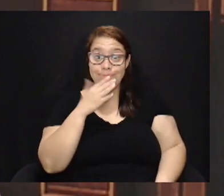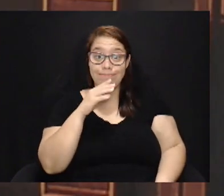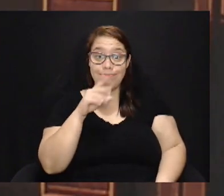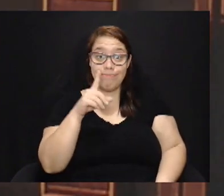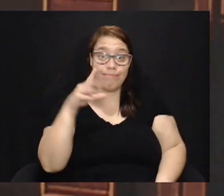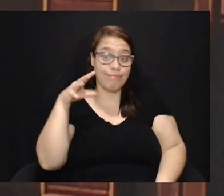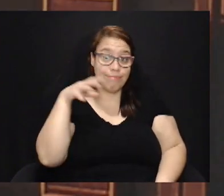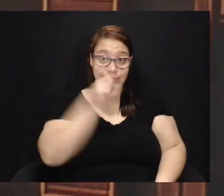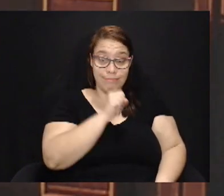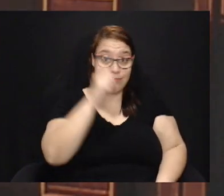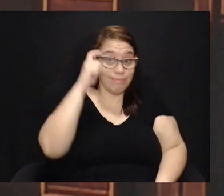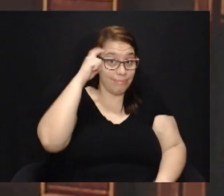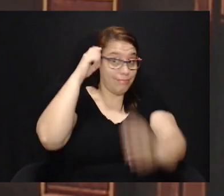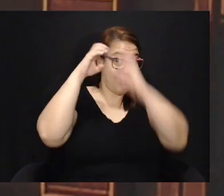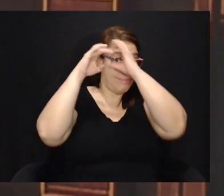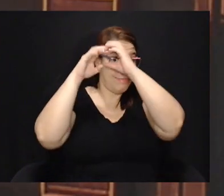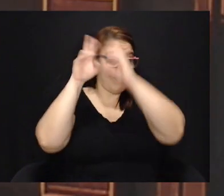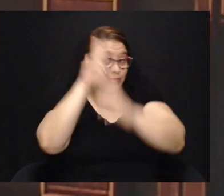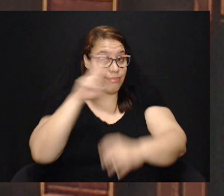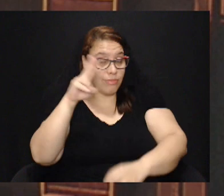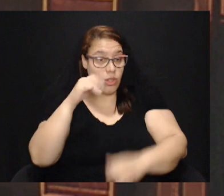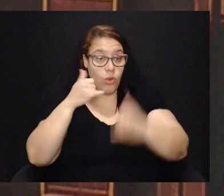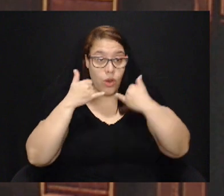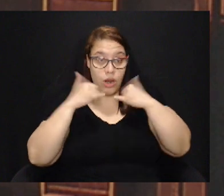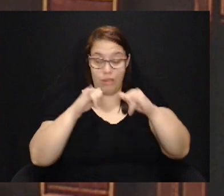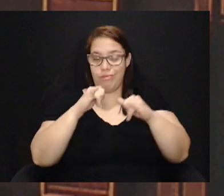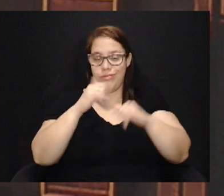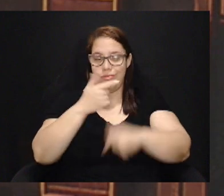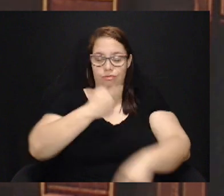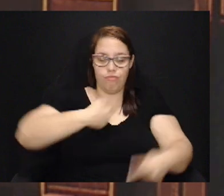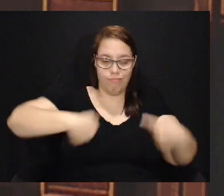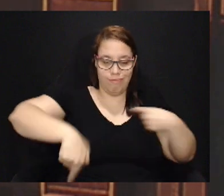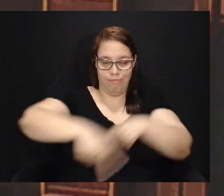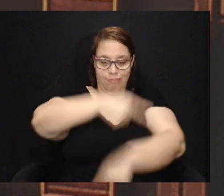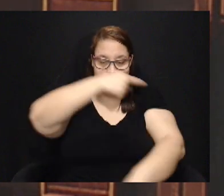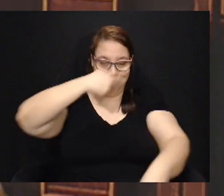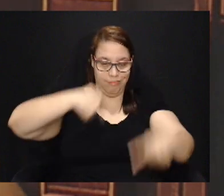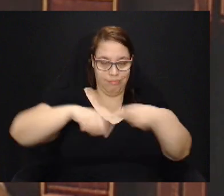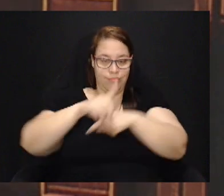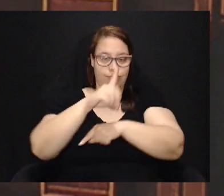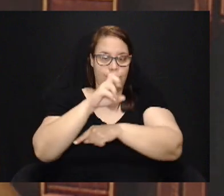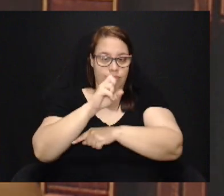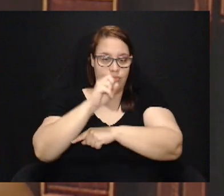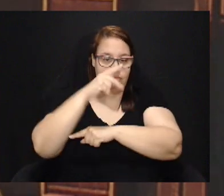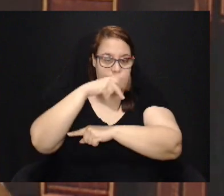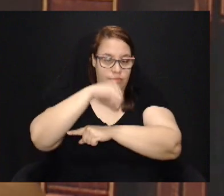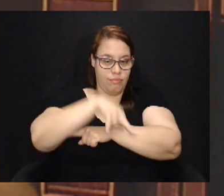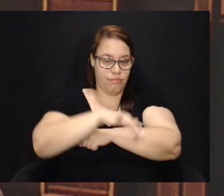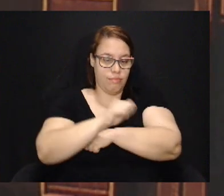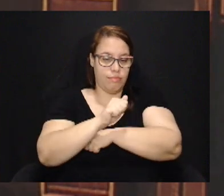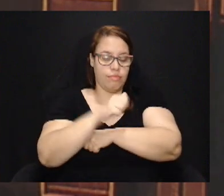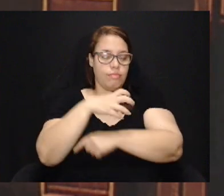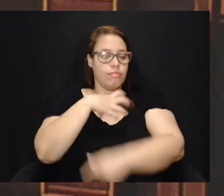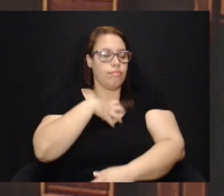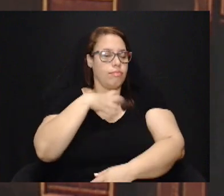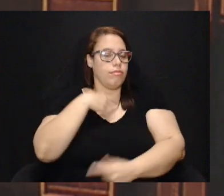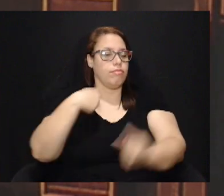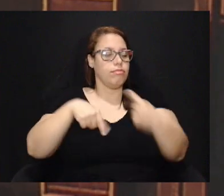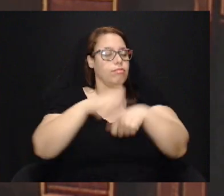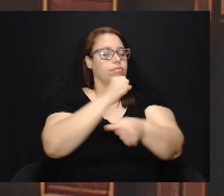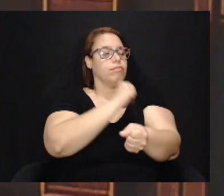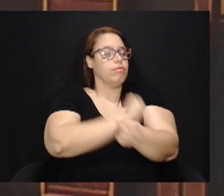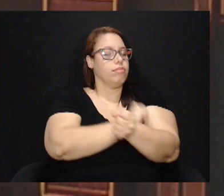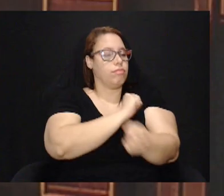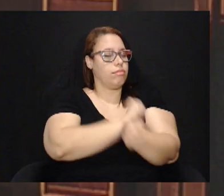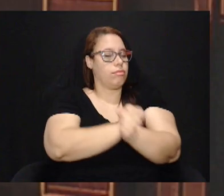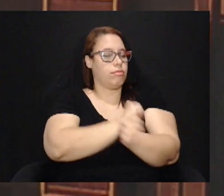do cérebro usar isso como fonte de energia. Né? Isso libera muita dopamina e isso gera assim, um ciclo vicioso. O